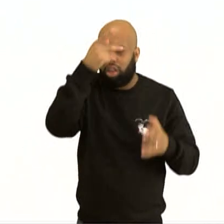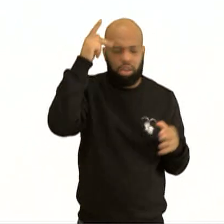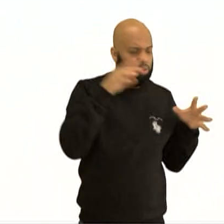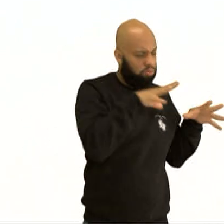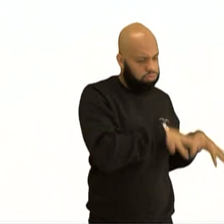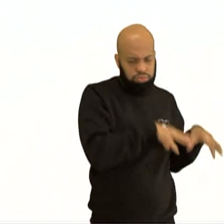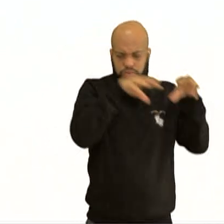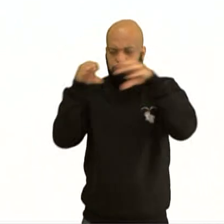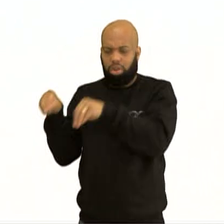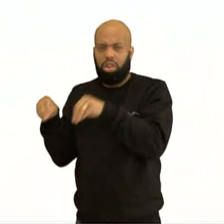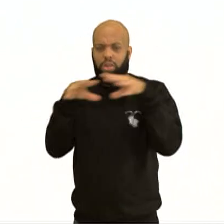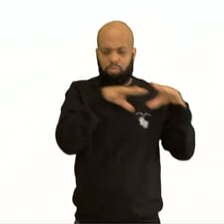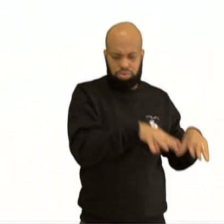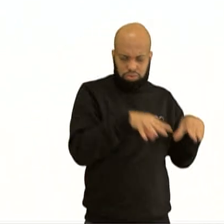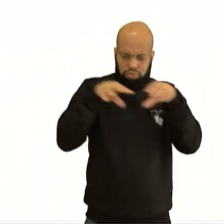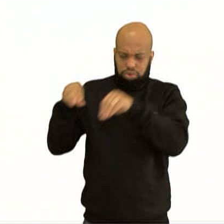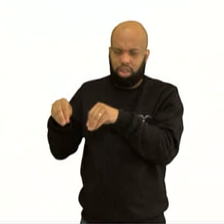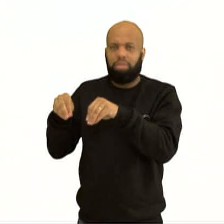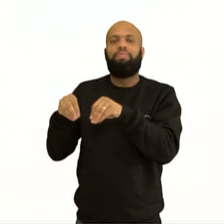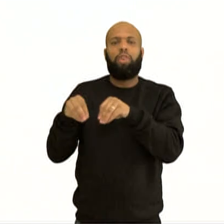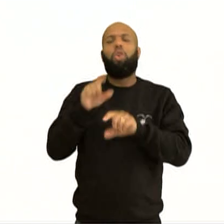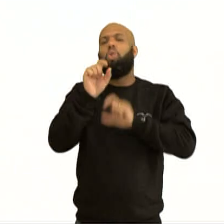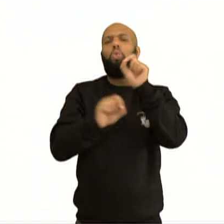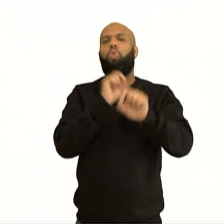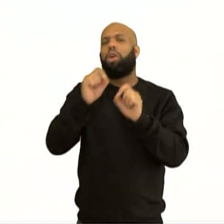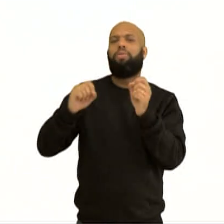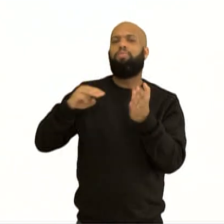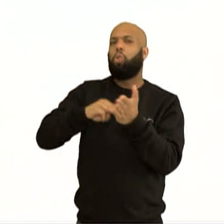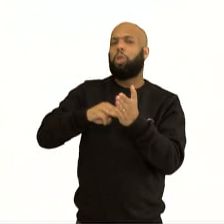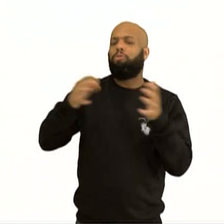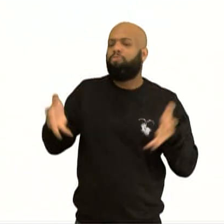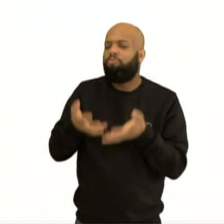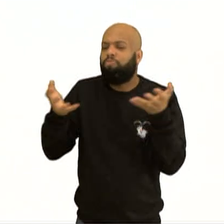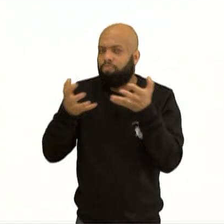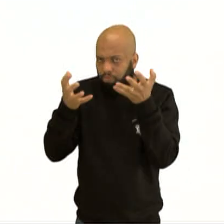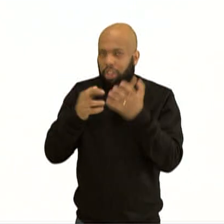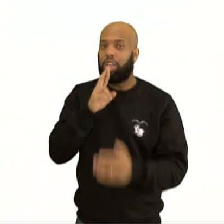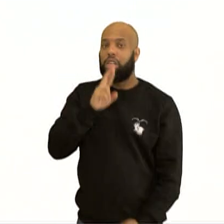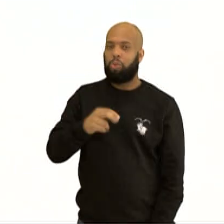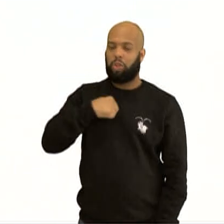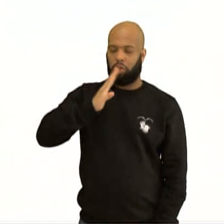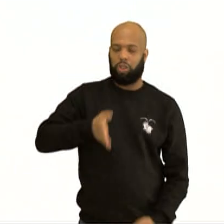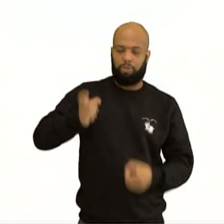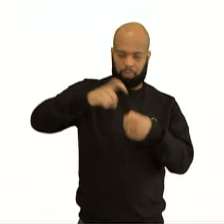a se deslocarem de um ponto para outro do território? Respondam e nós já